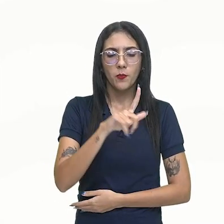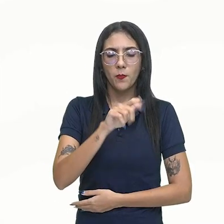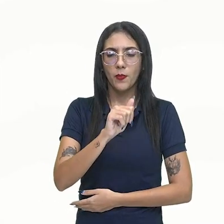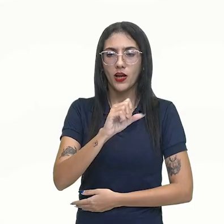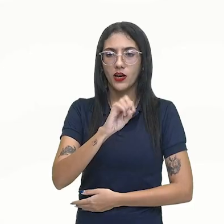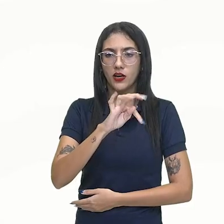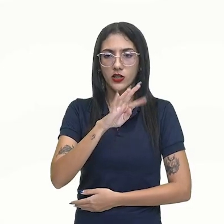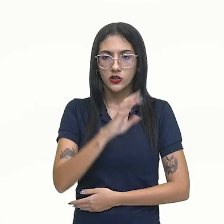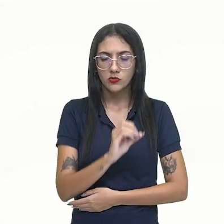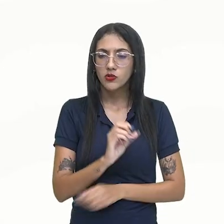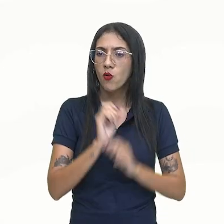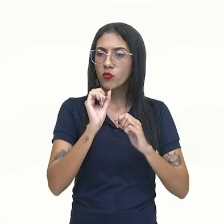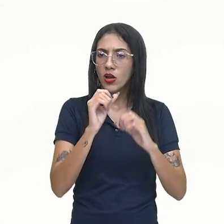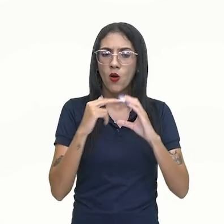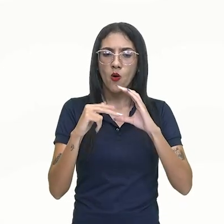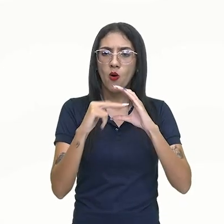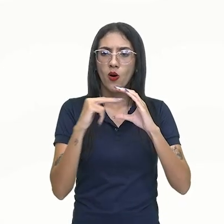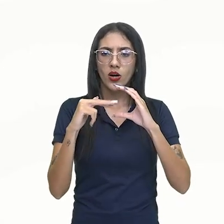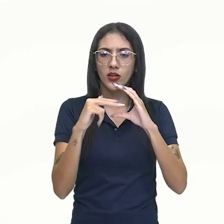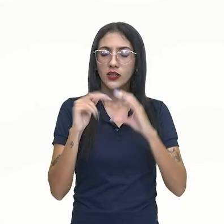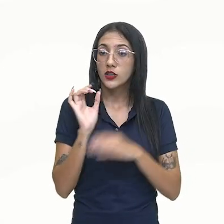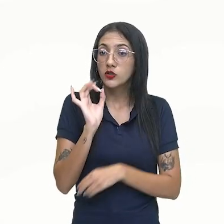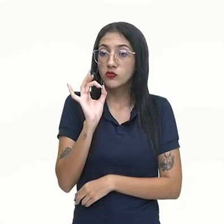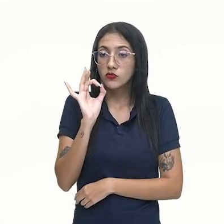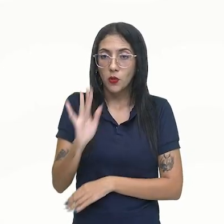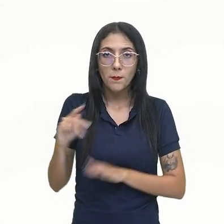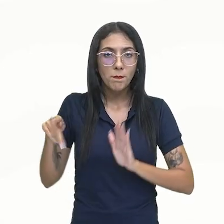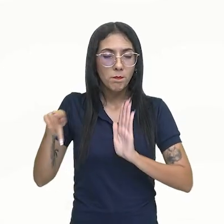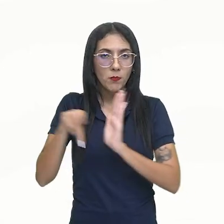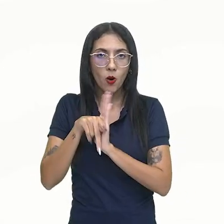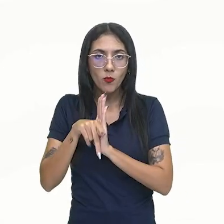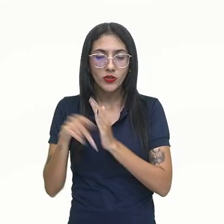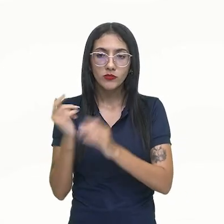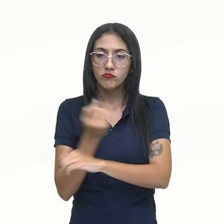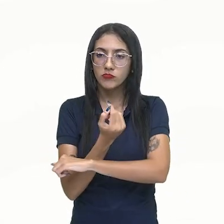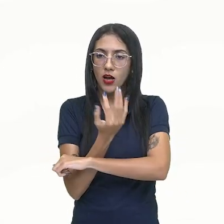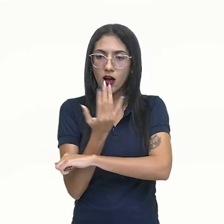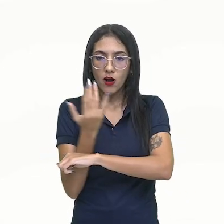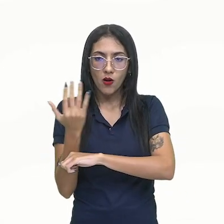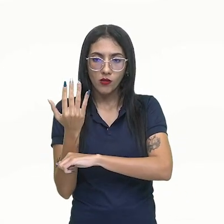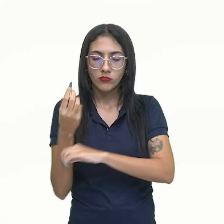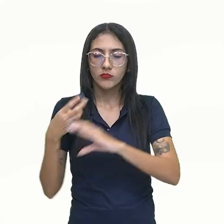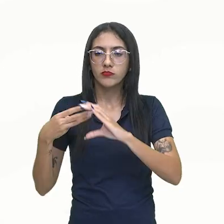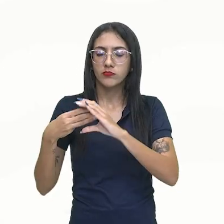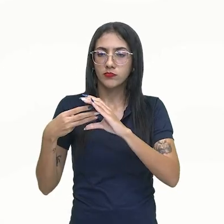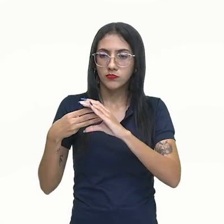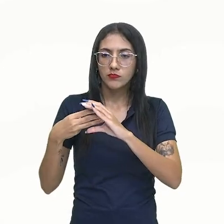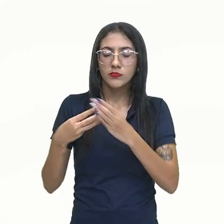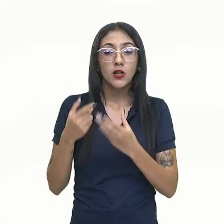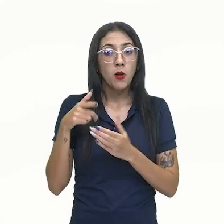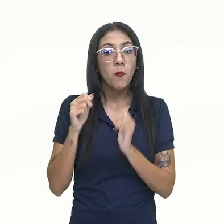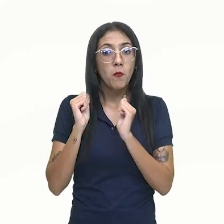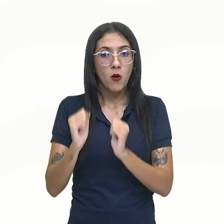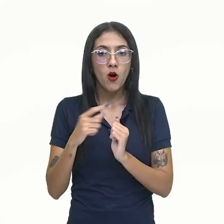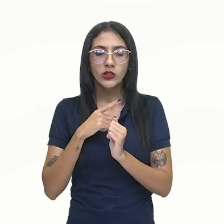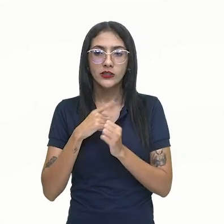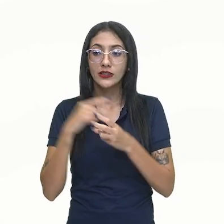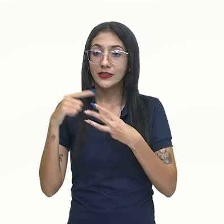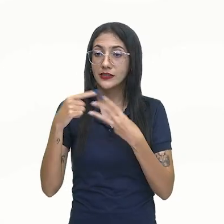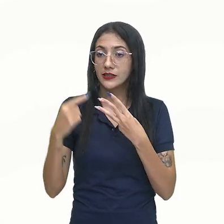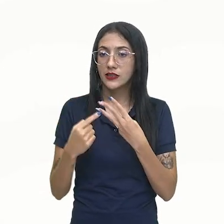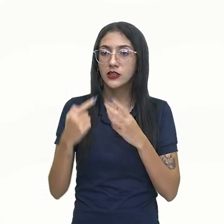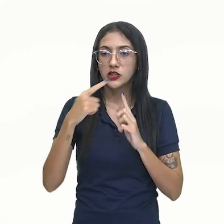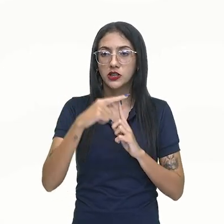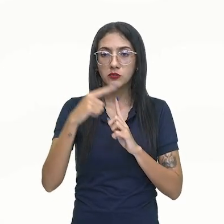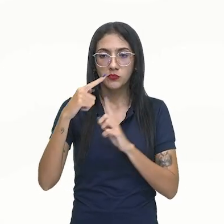plastos, eles são organelas presentes apenas em células vegetal e em algas também. E podem ser classificados em 3 tipos, né?